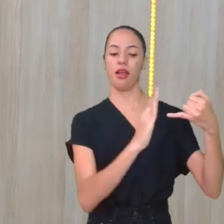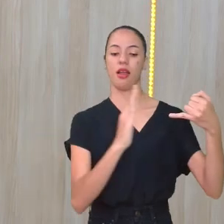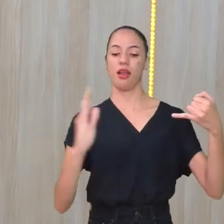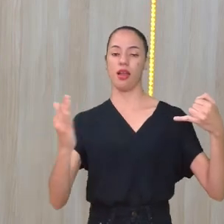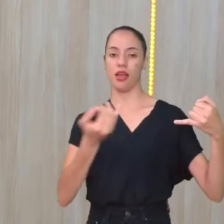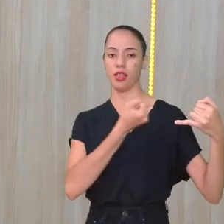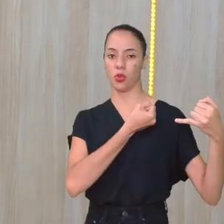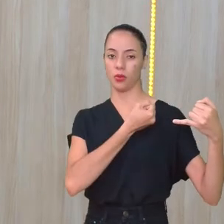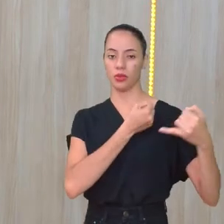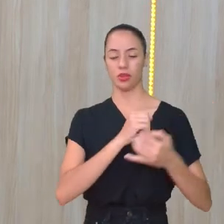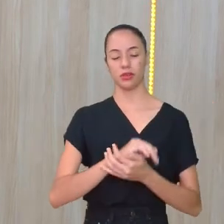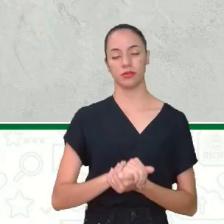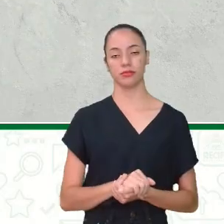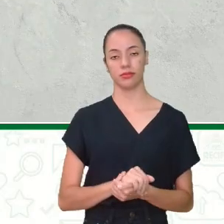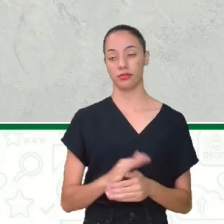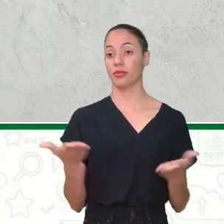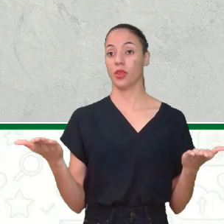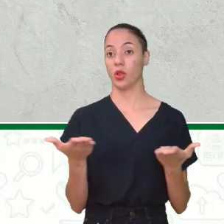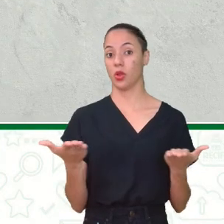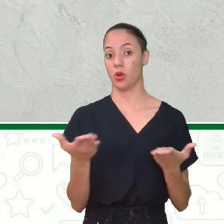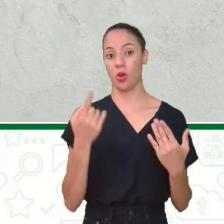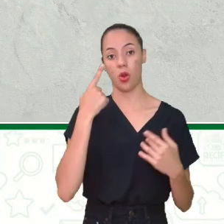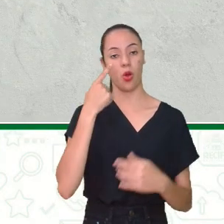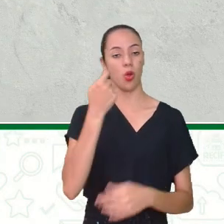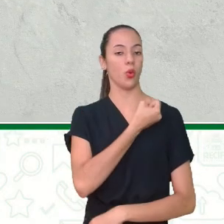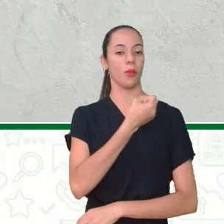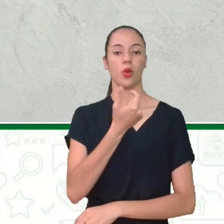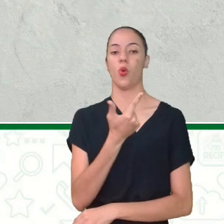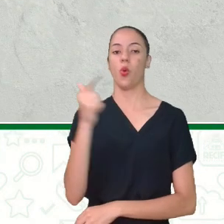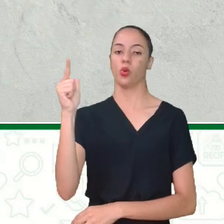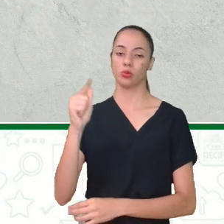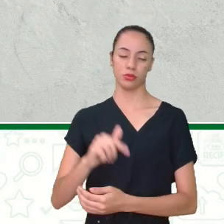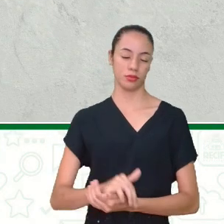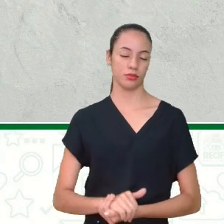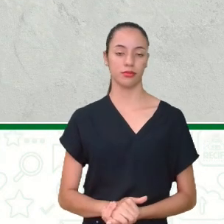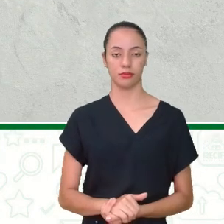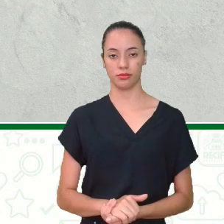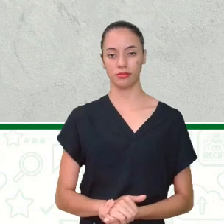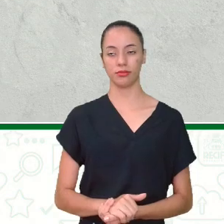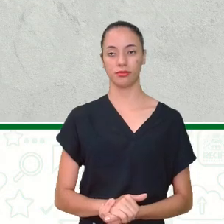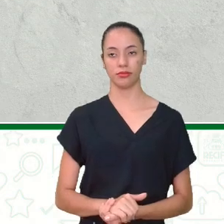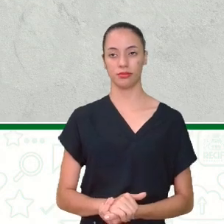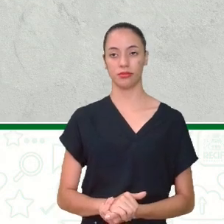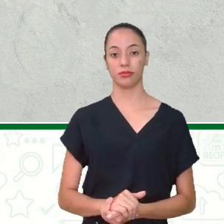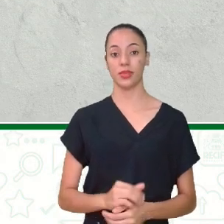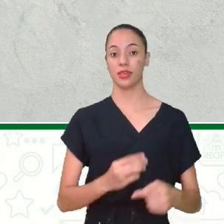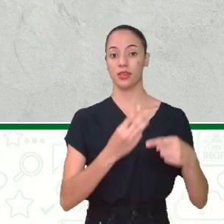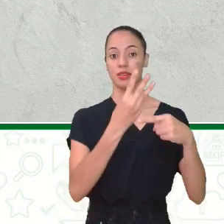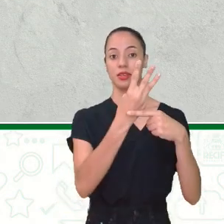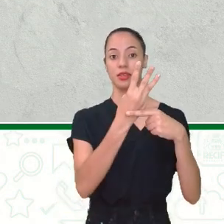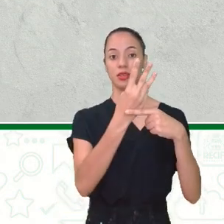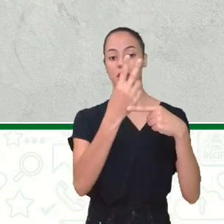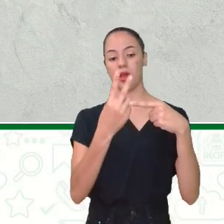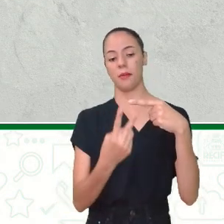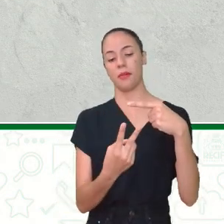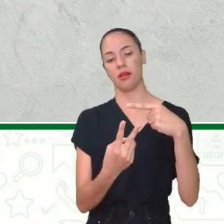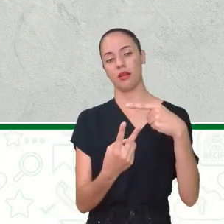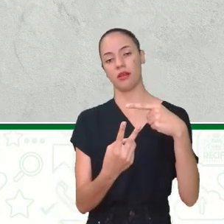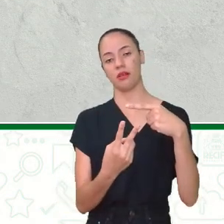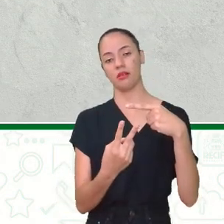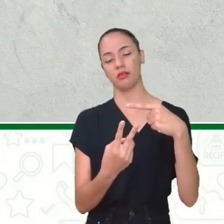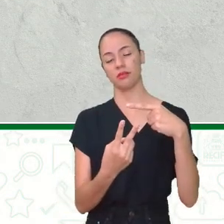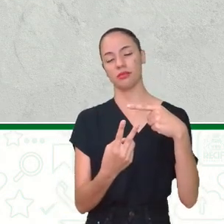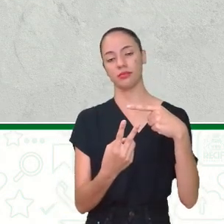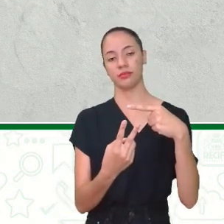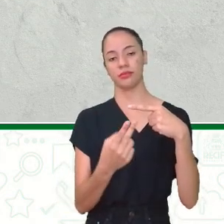eu tenho agora um outro número, ou seja, eu tenho 3 meios. E como é que eu vou